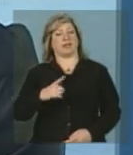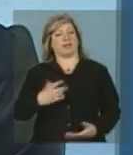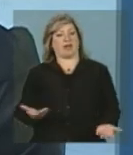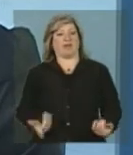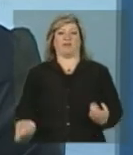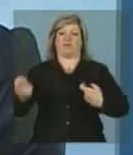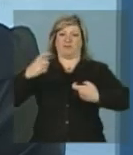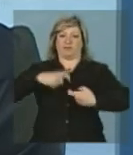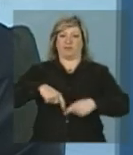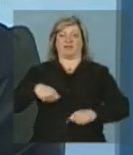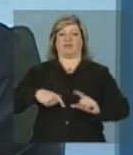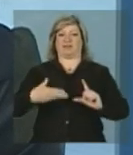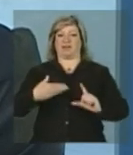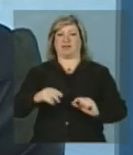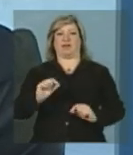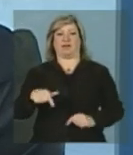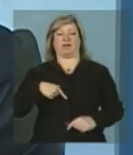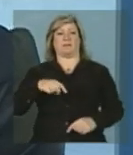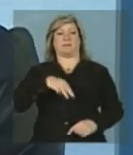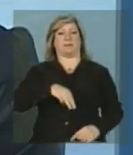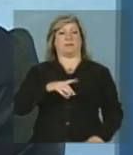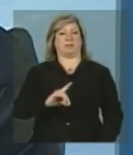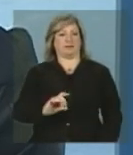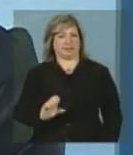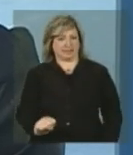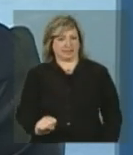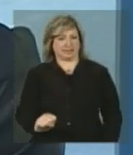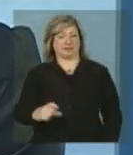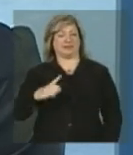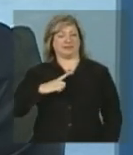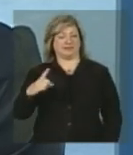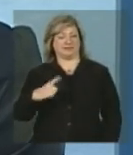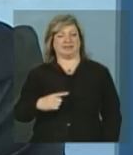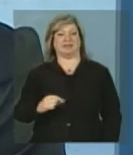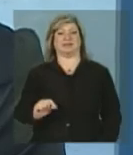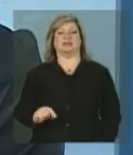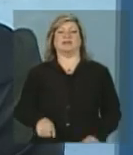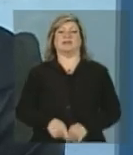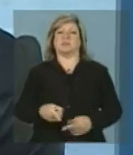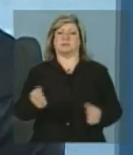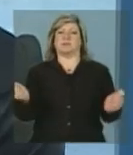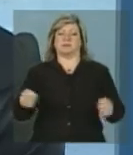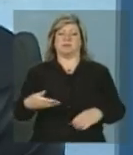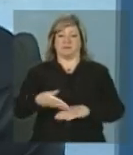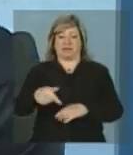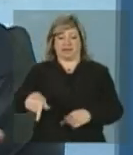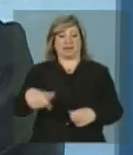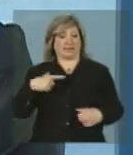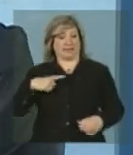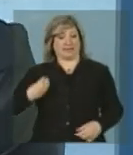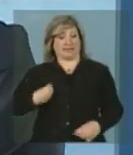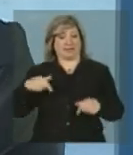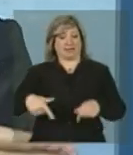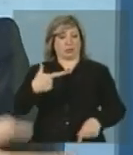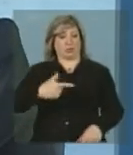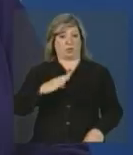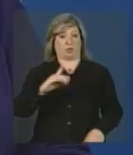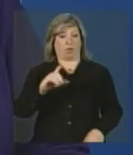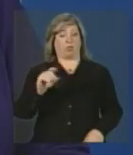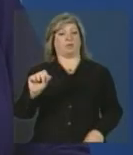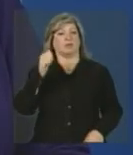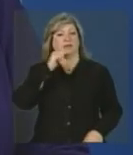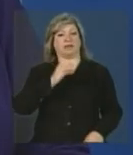Estamos de volta com a teleconferência do Ministério do Desenvolvimento Social e Combate à Fome. Participam deste segundo bloco Cristina Marques,